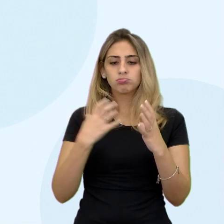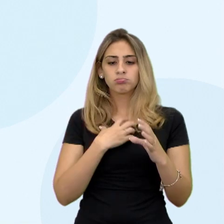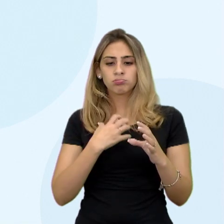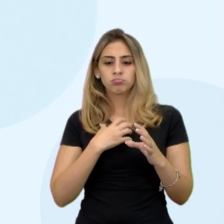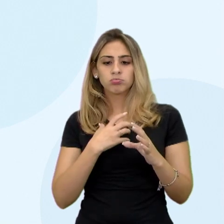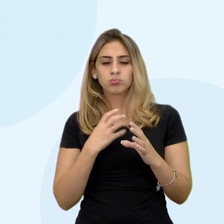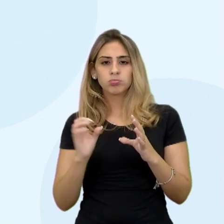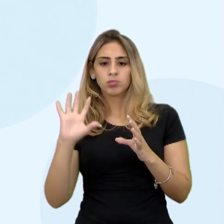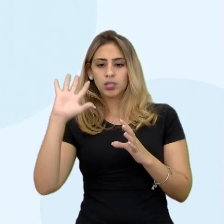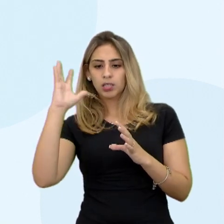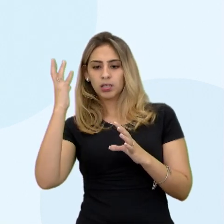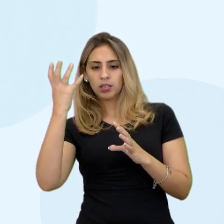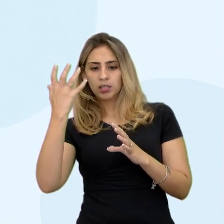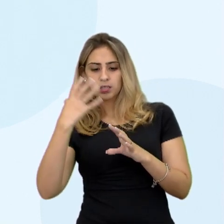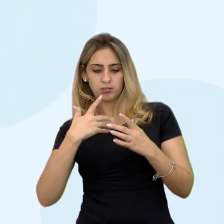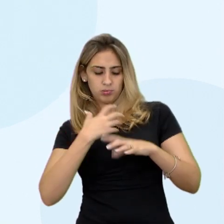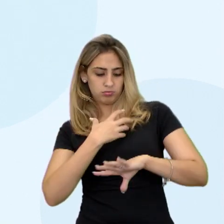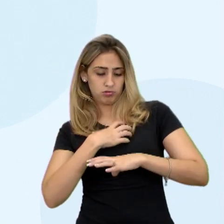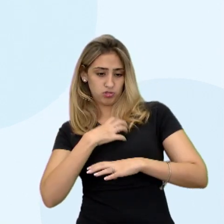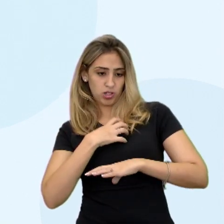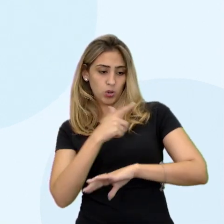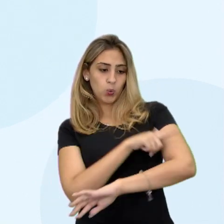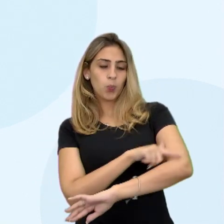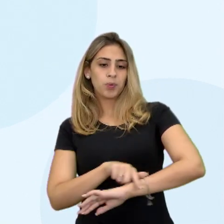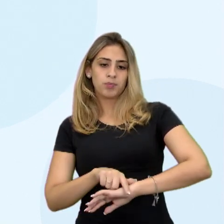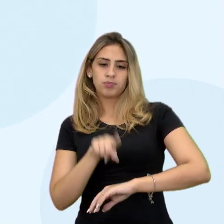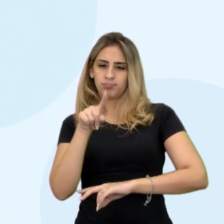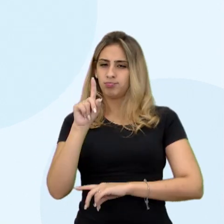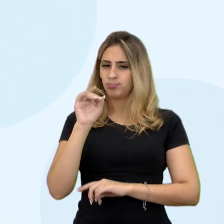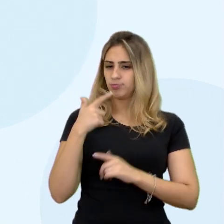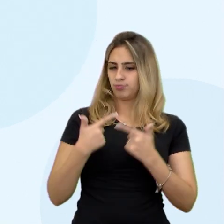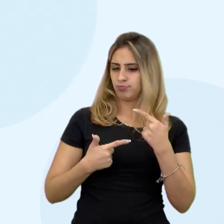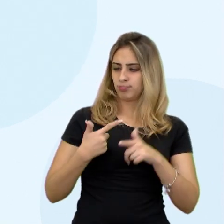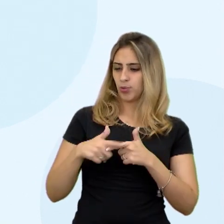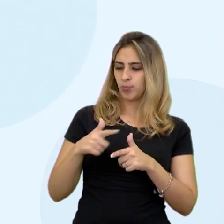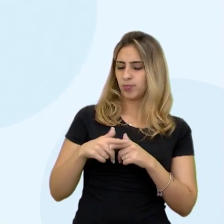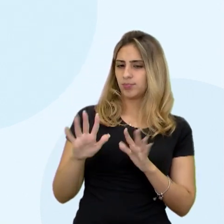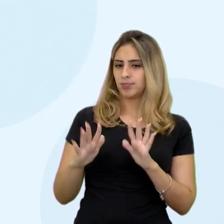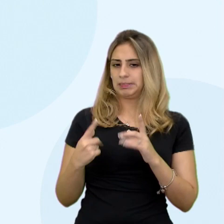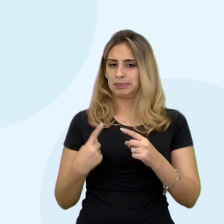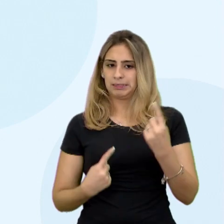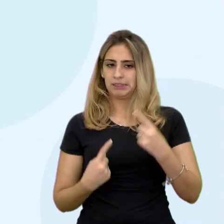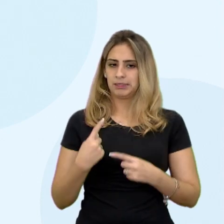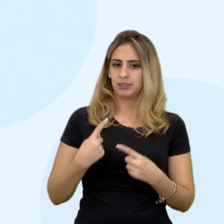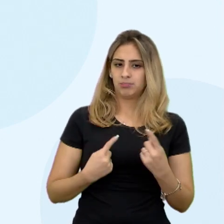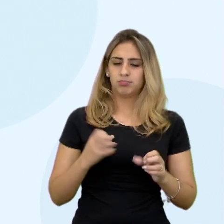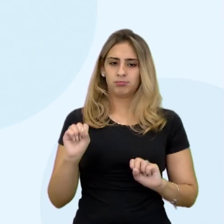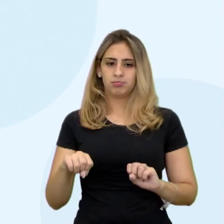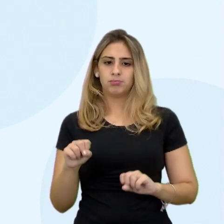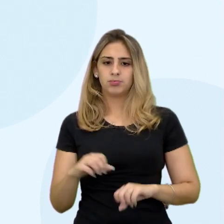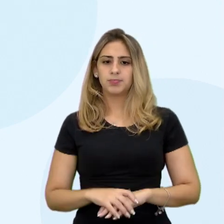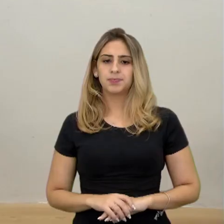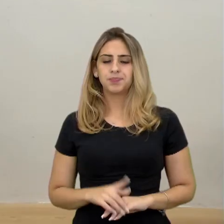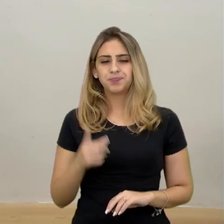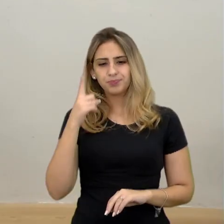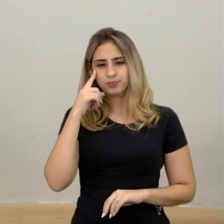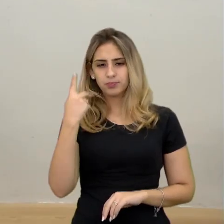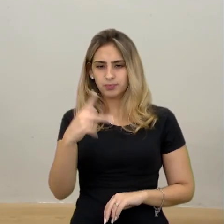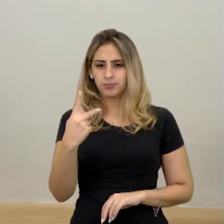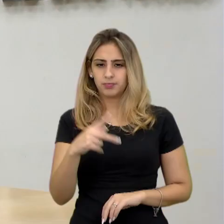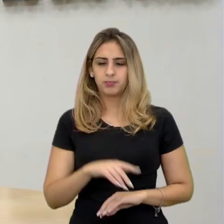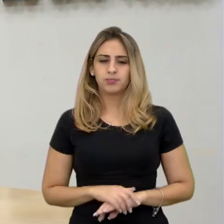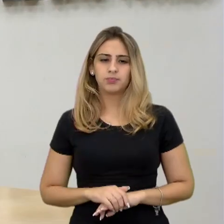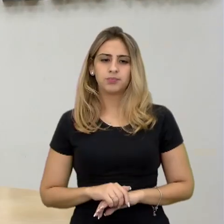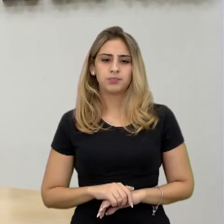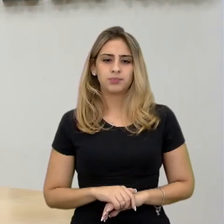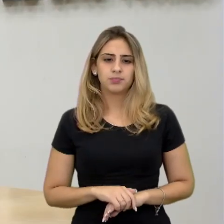entre clima e comportamento. Isso é polêmico, hein, Pro? Chegamos aí no momento polêmico. Polêmica. Olha a ideia desse autor. Isso